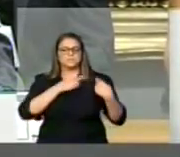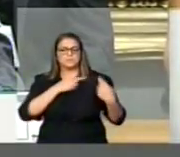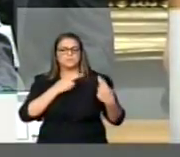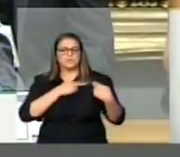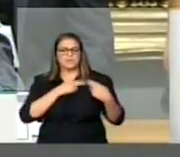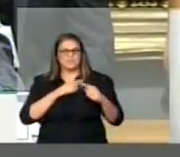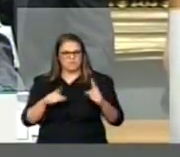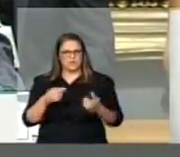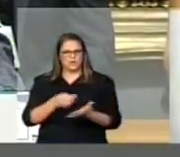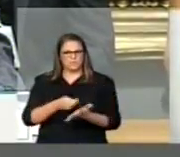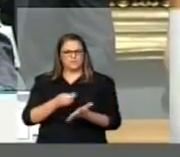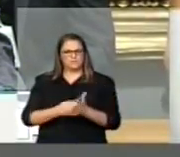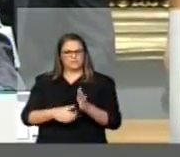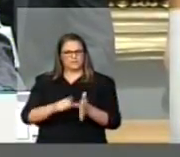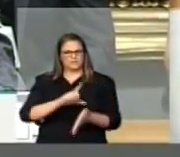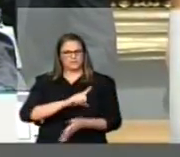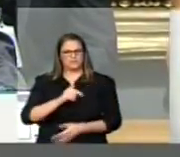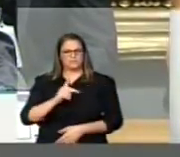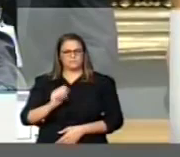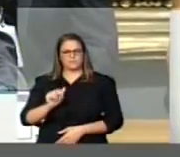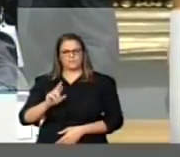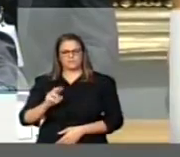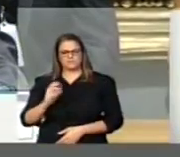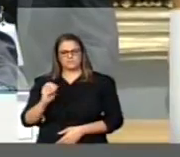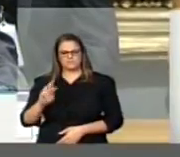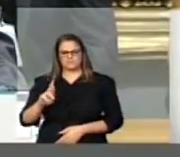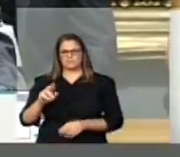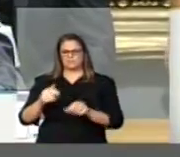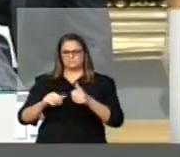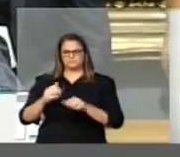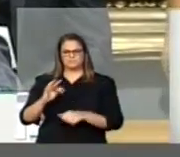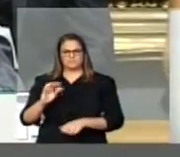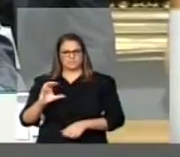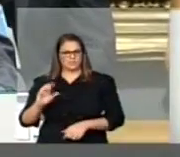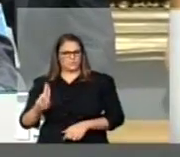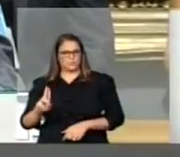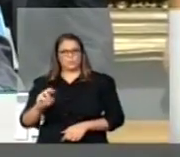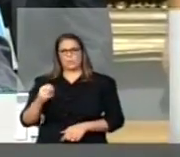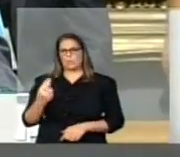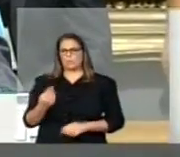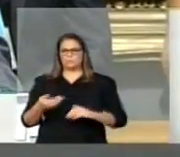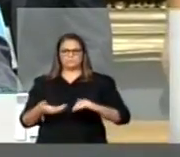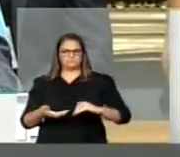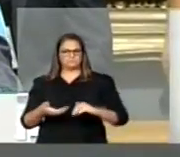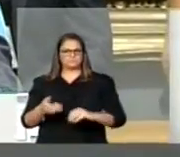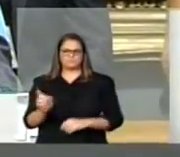pela reprovação das contas pelo TCU ou mesmo pela rejeição pelo Congresso Nacional.